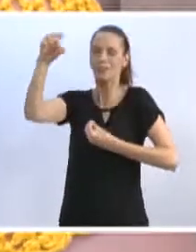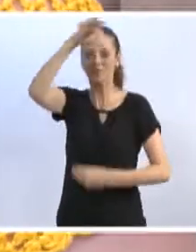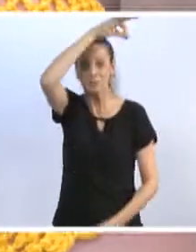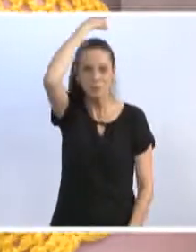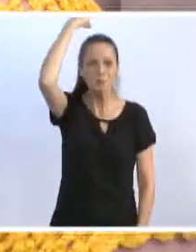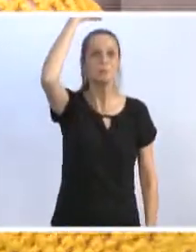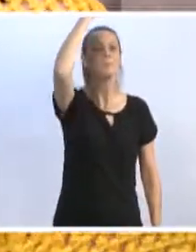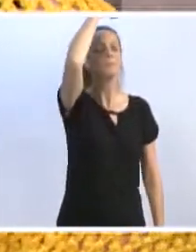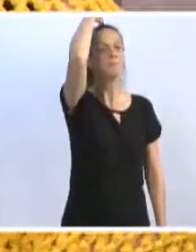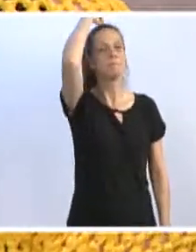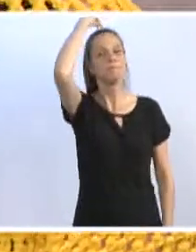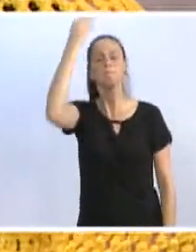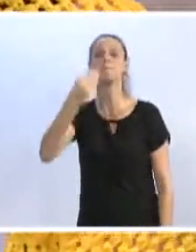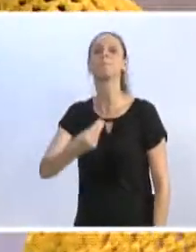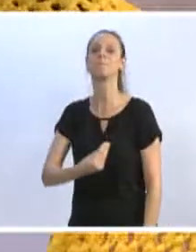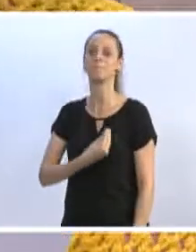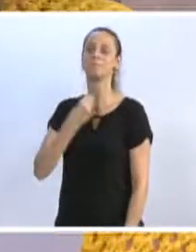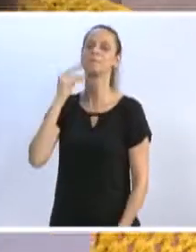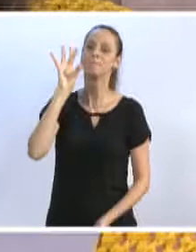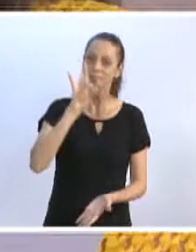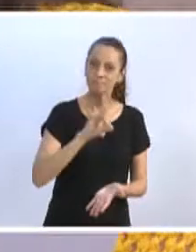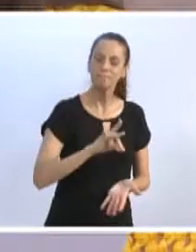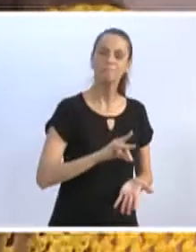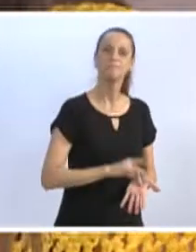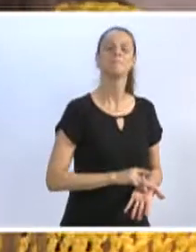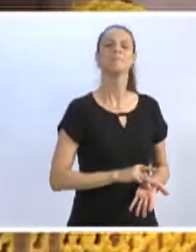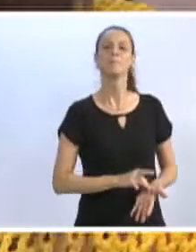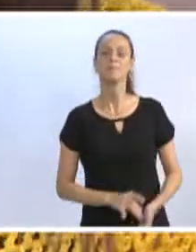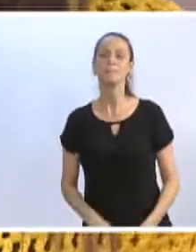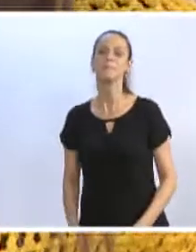da água da fonte da vida,